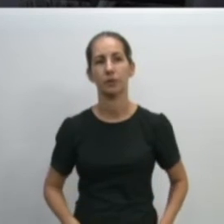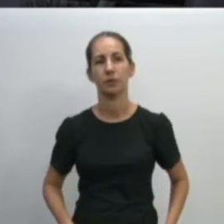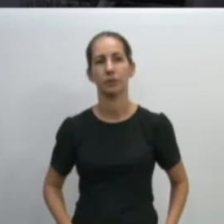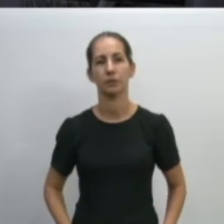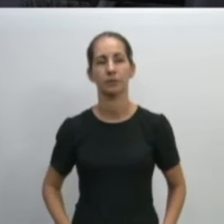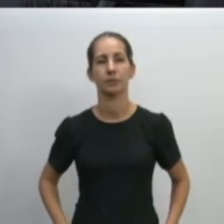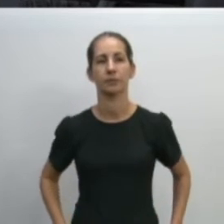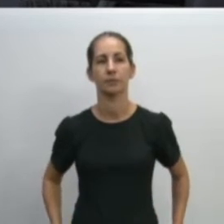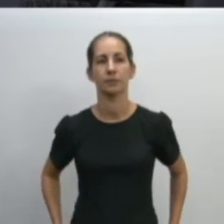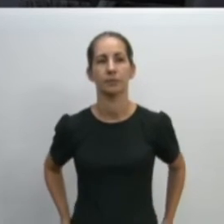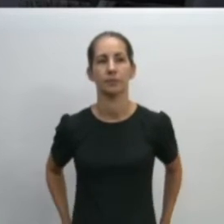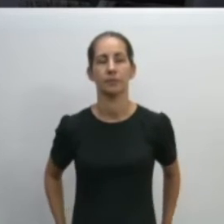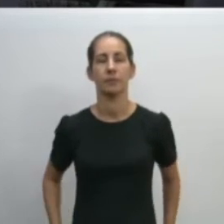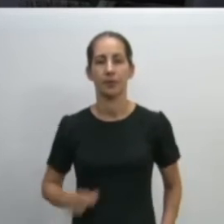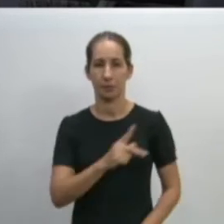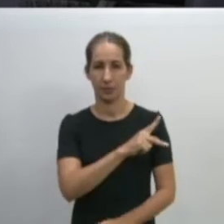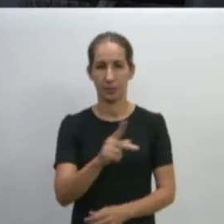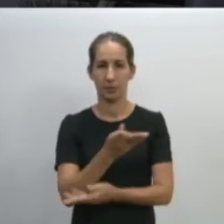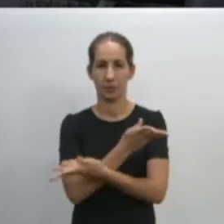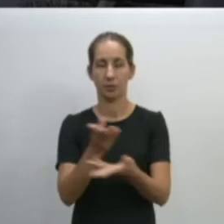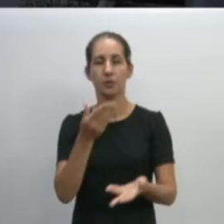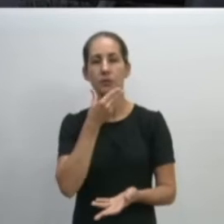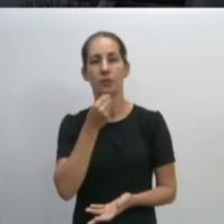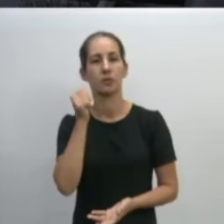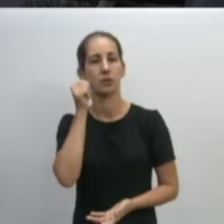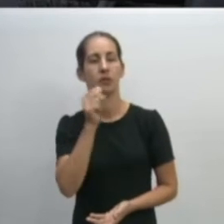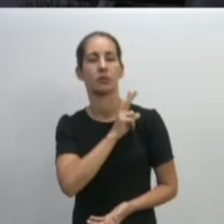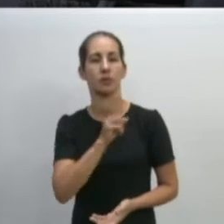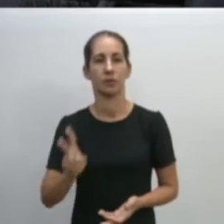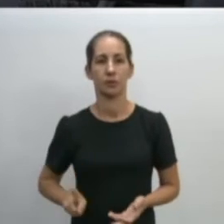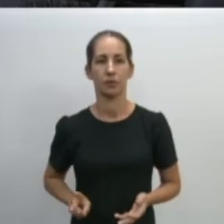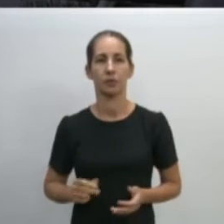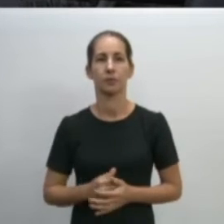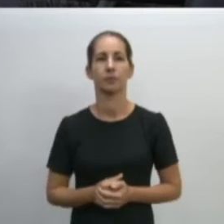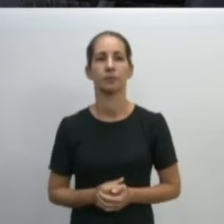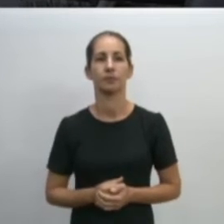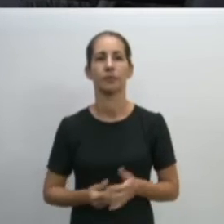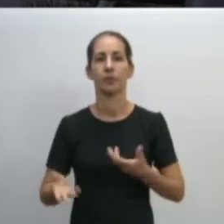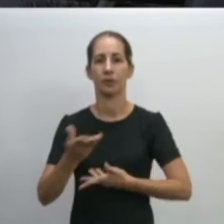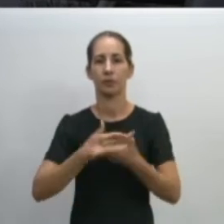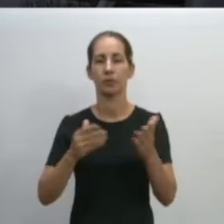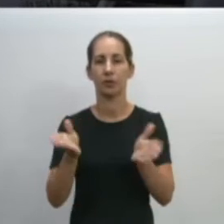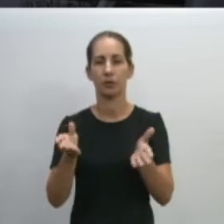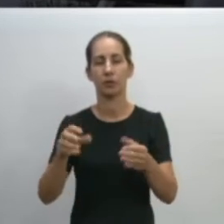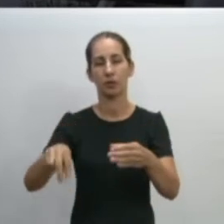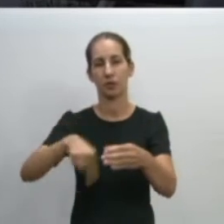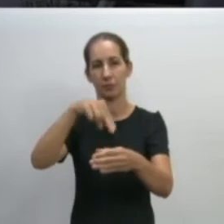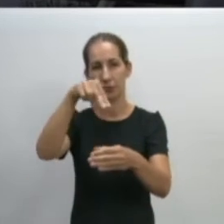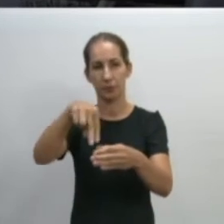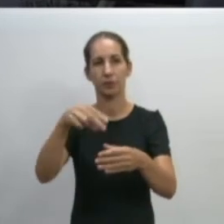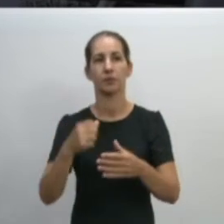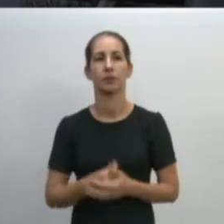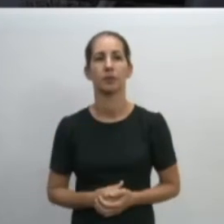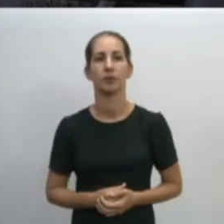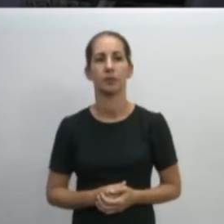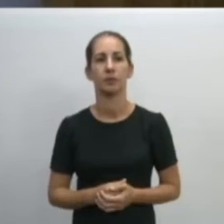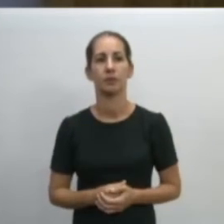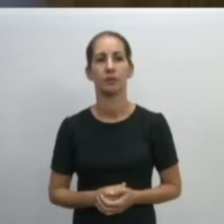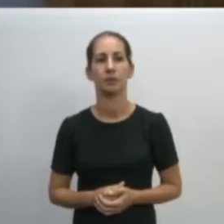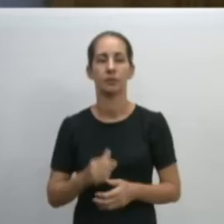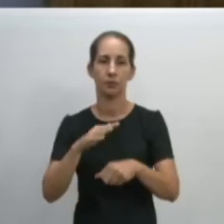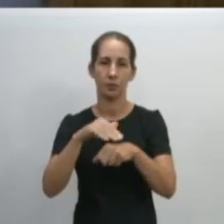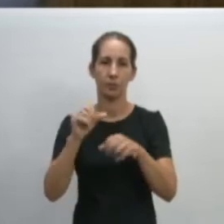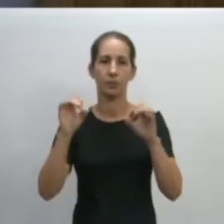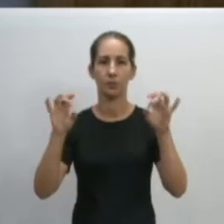Senhor presidente, senhoras e senhores vereadores, eu vim aqui até a tribuna e fazer um convite